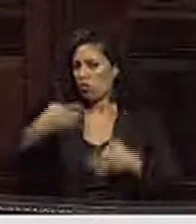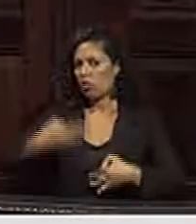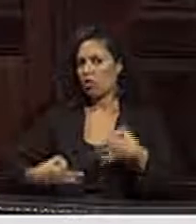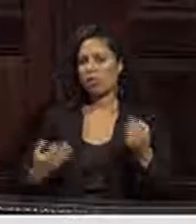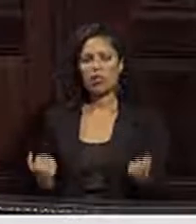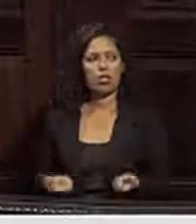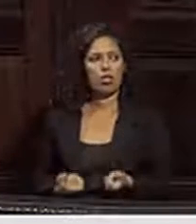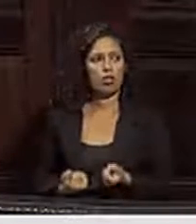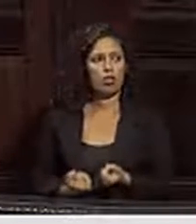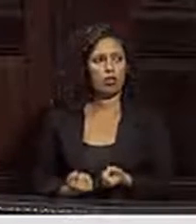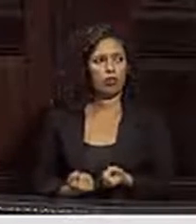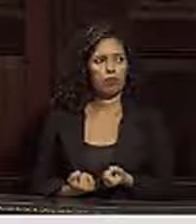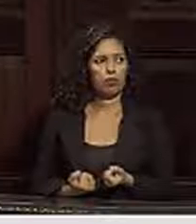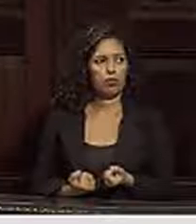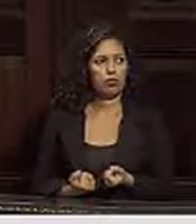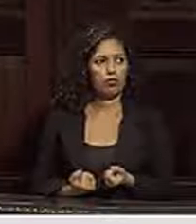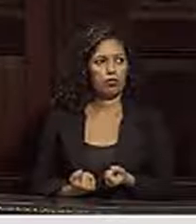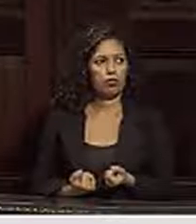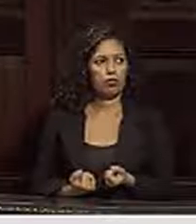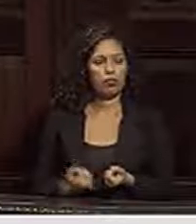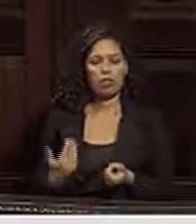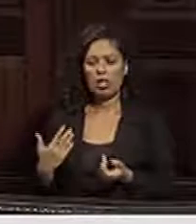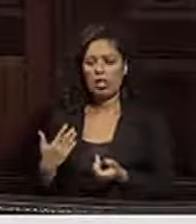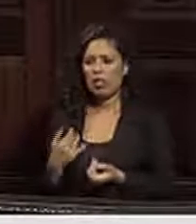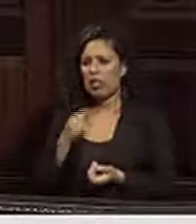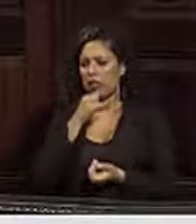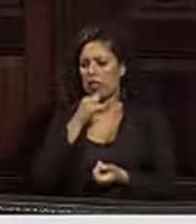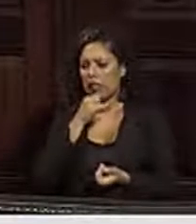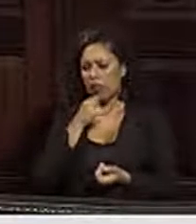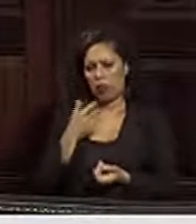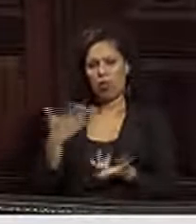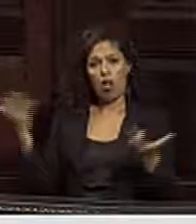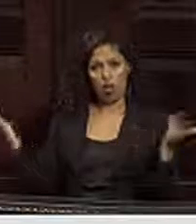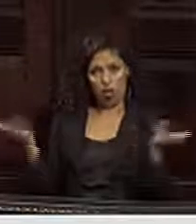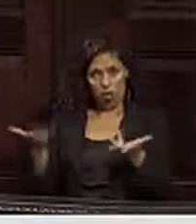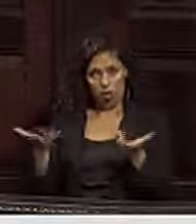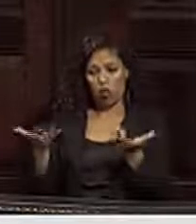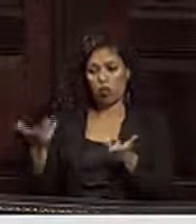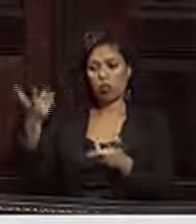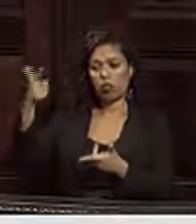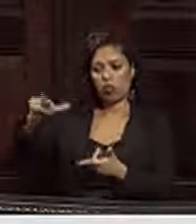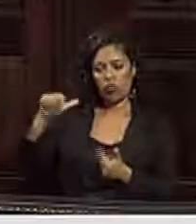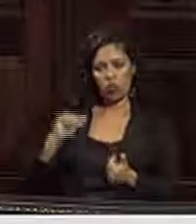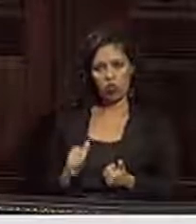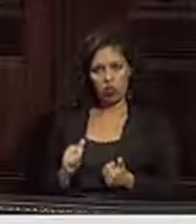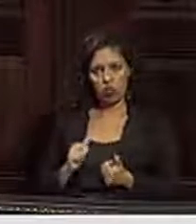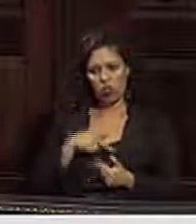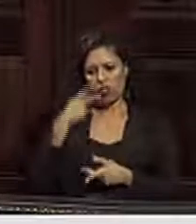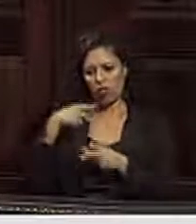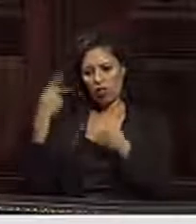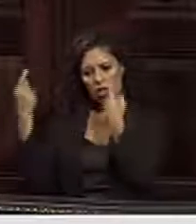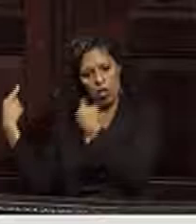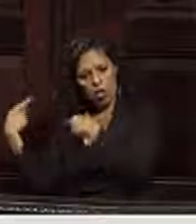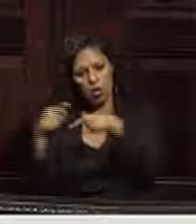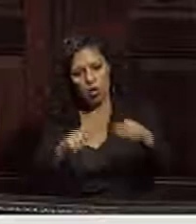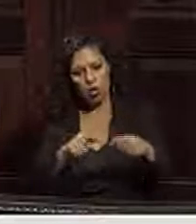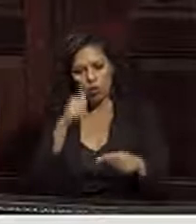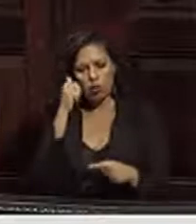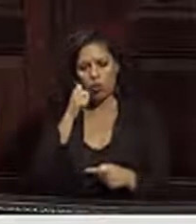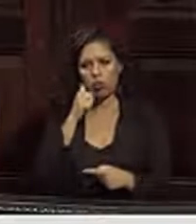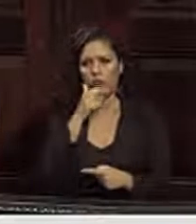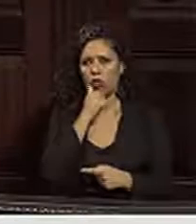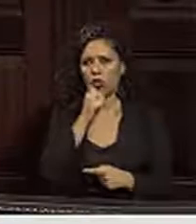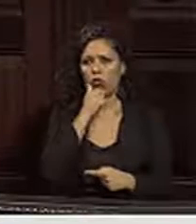atacar uma pessoa do jeito que o ex-presidente Lula é atacado, é uma